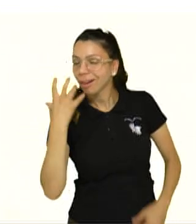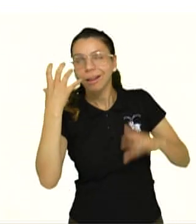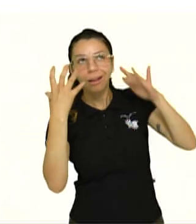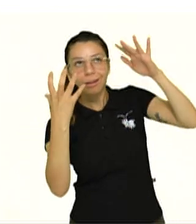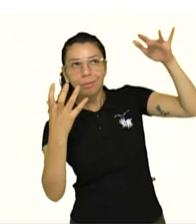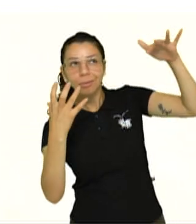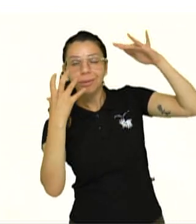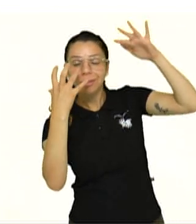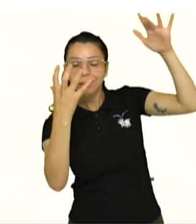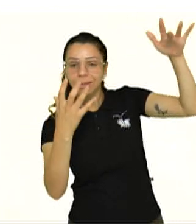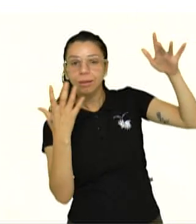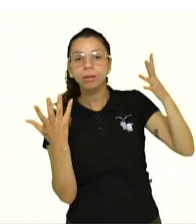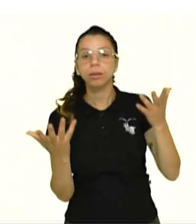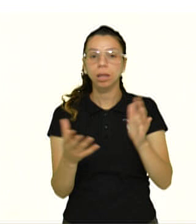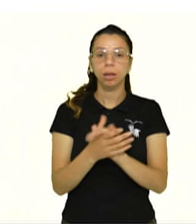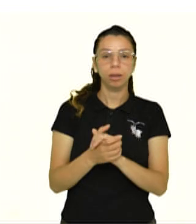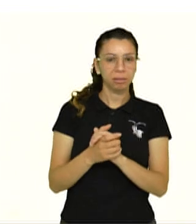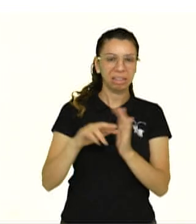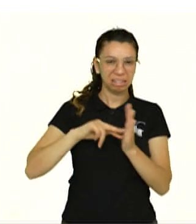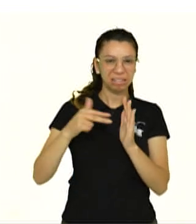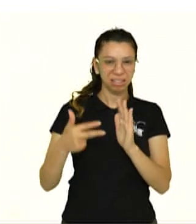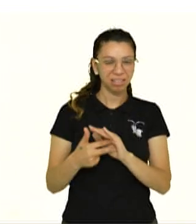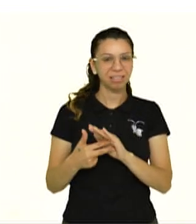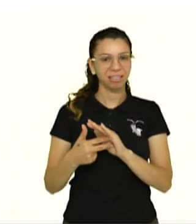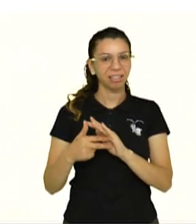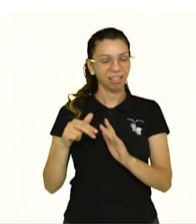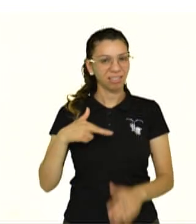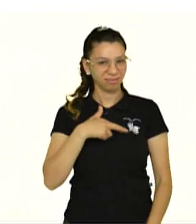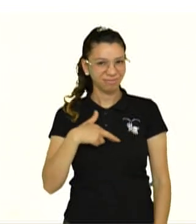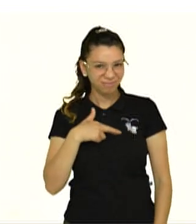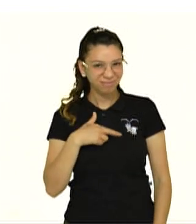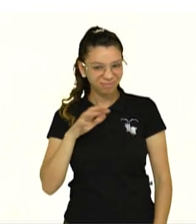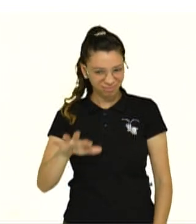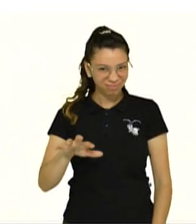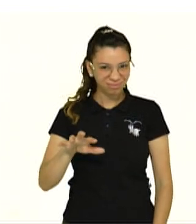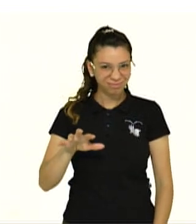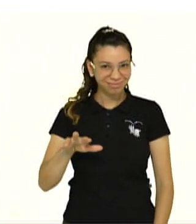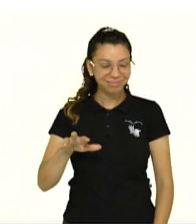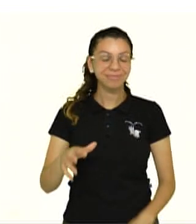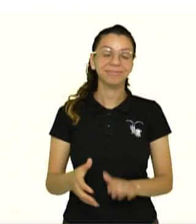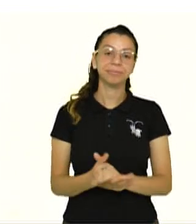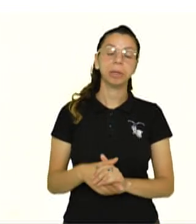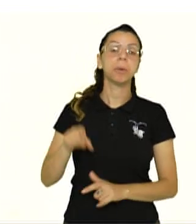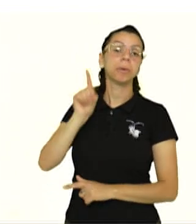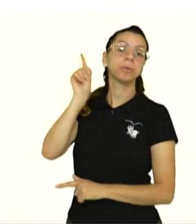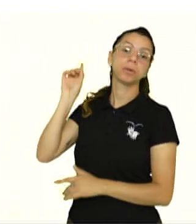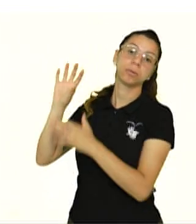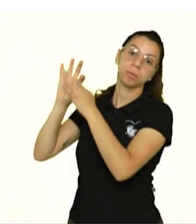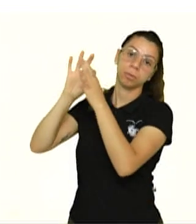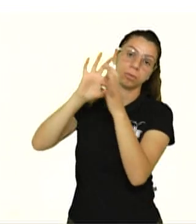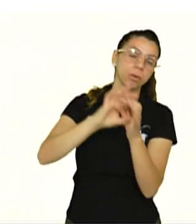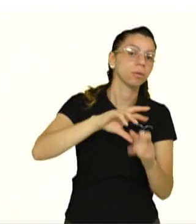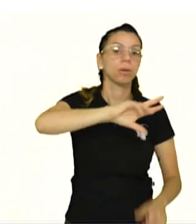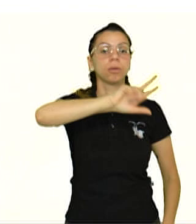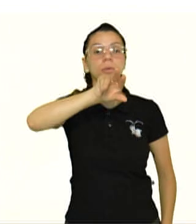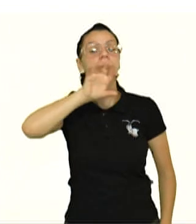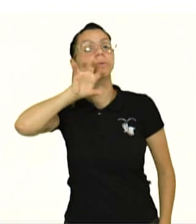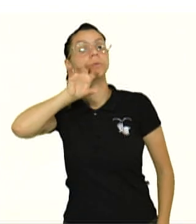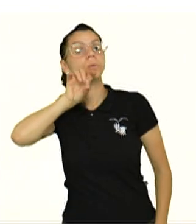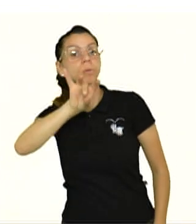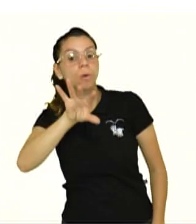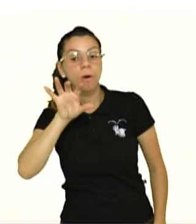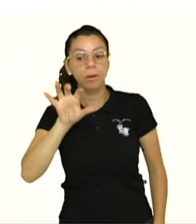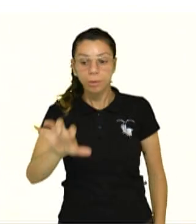mundo da lua? Ser romântico significa isso? Ser romântico, aqui nesse contexto, não significa somente isso.